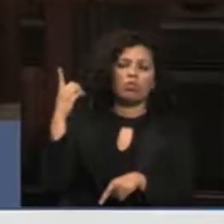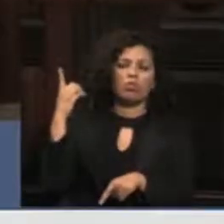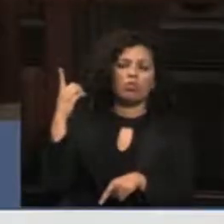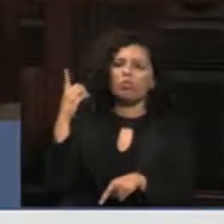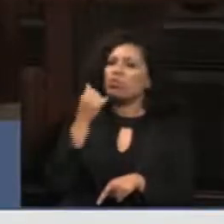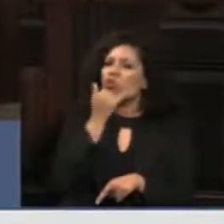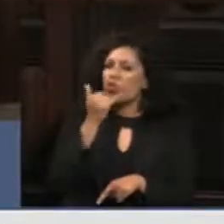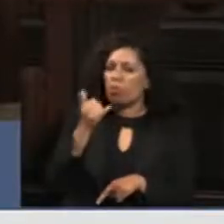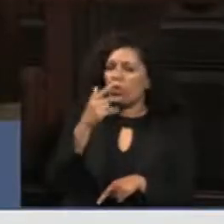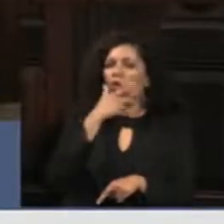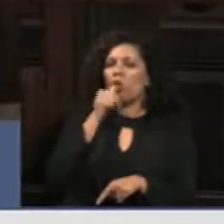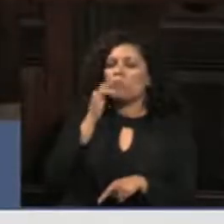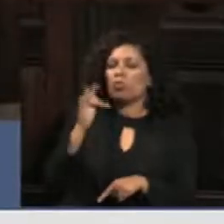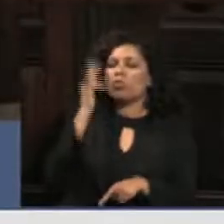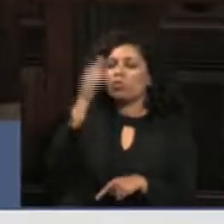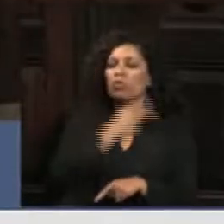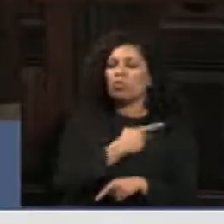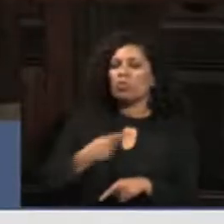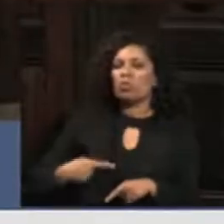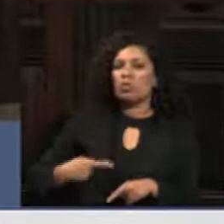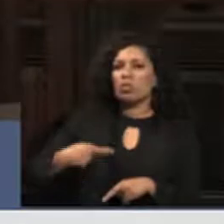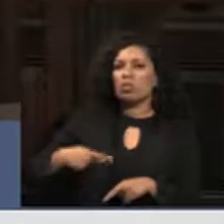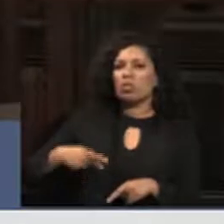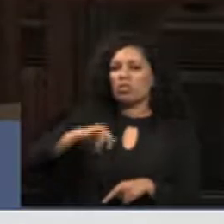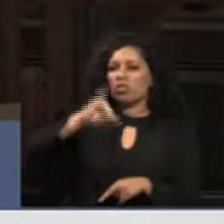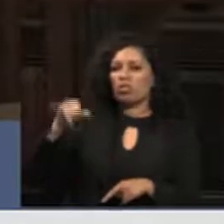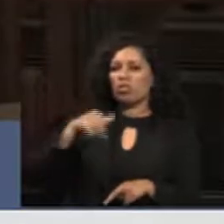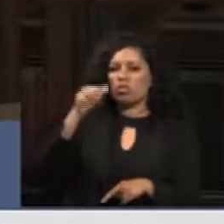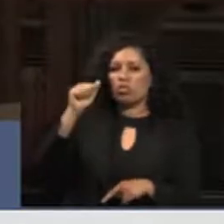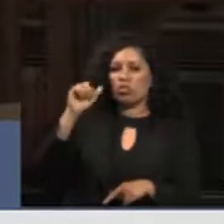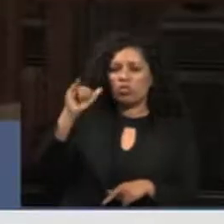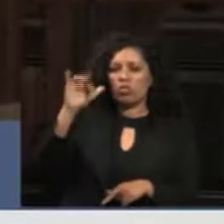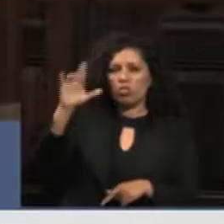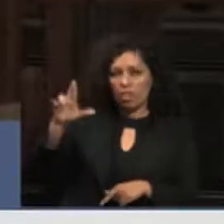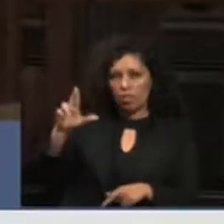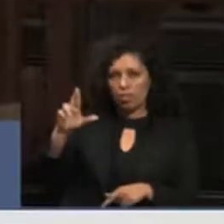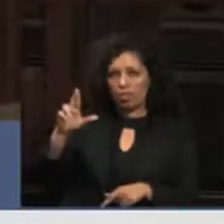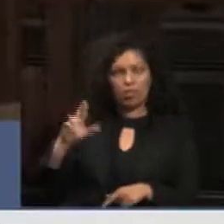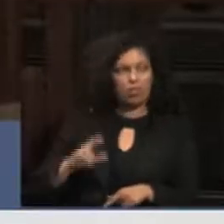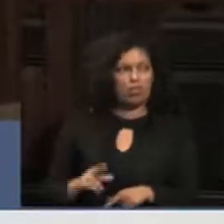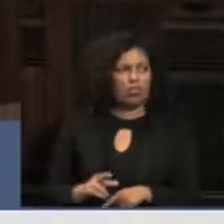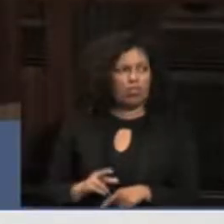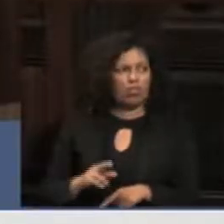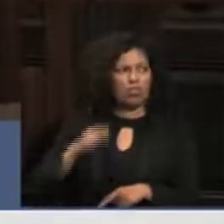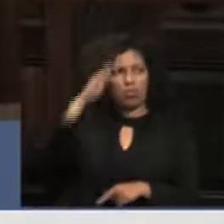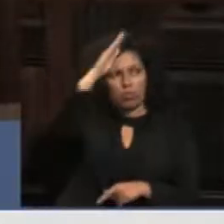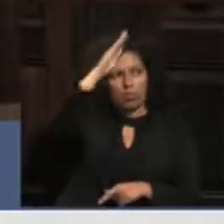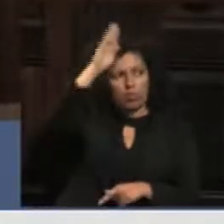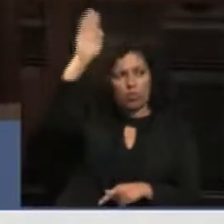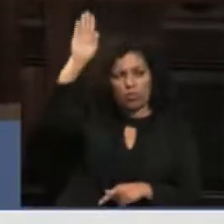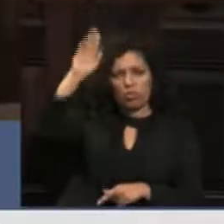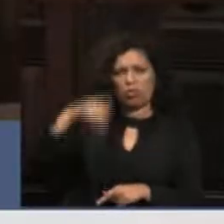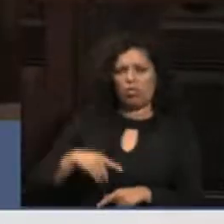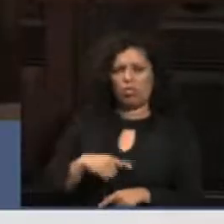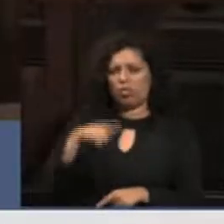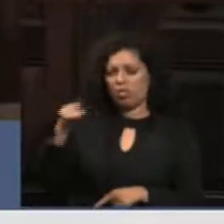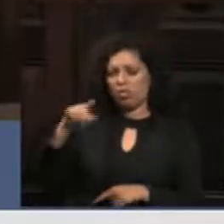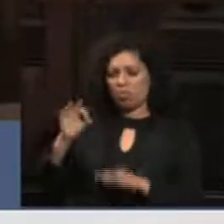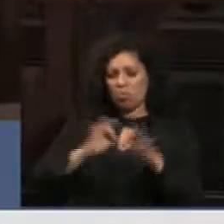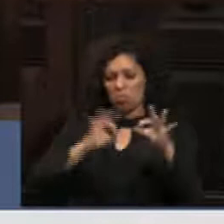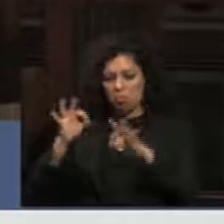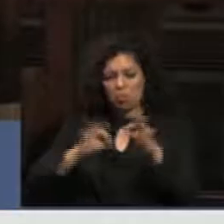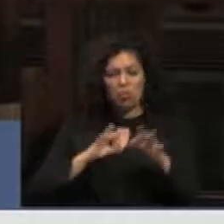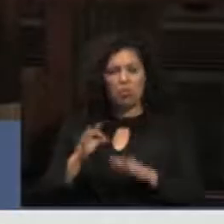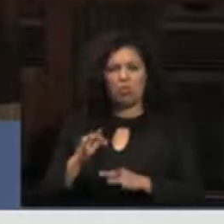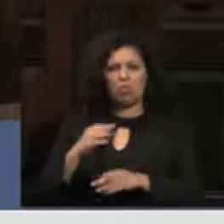apoiei está fora do segundo turno. O projeto que eu tenho defendido